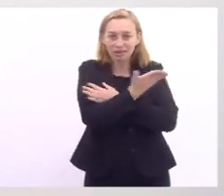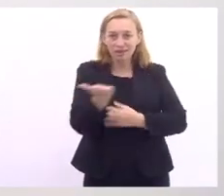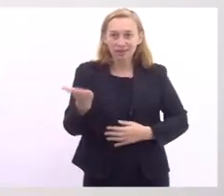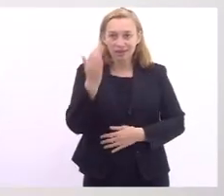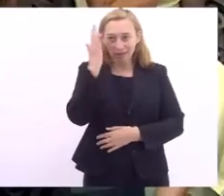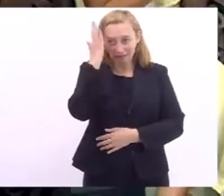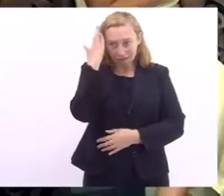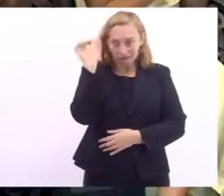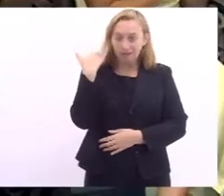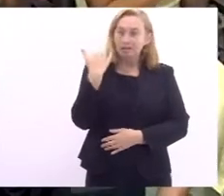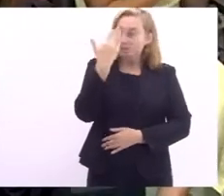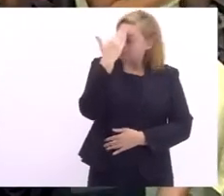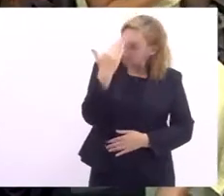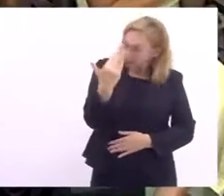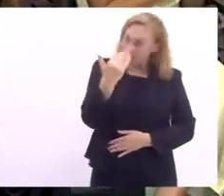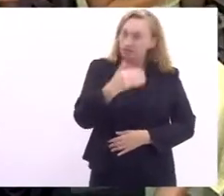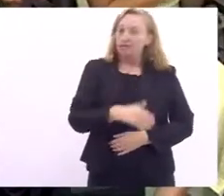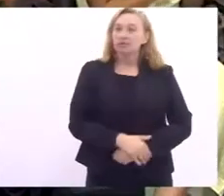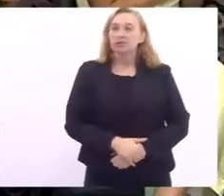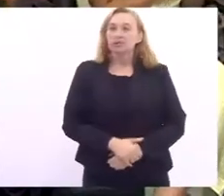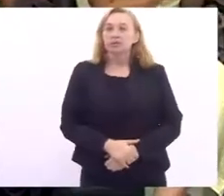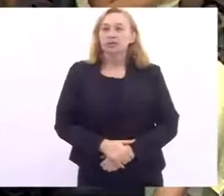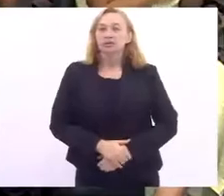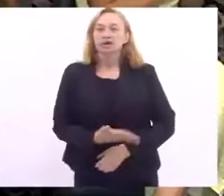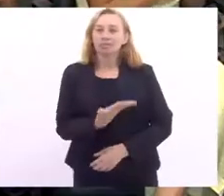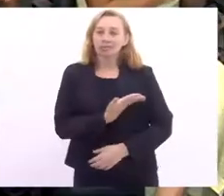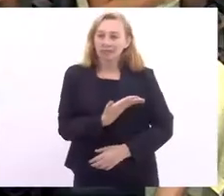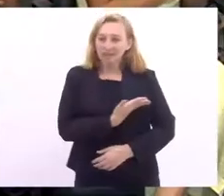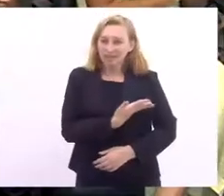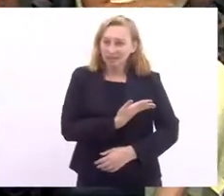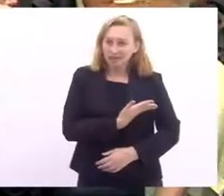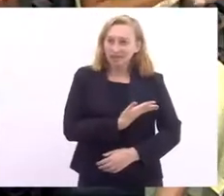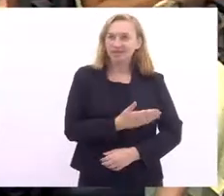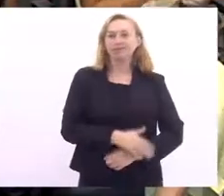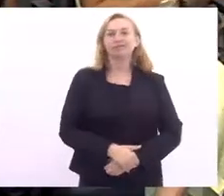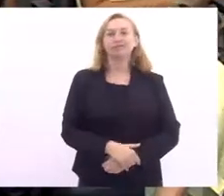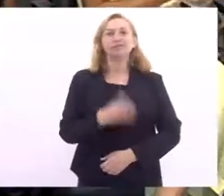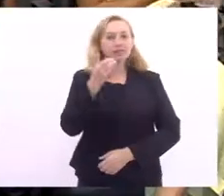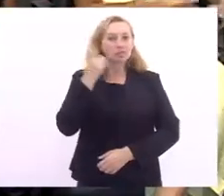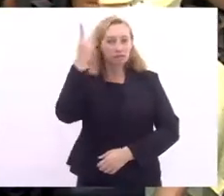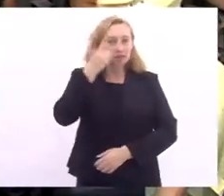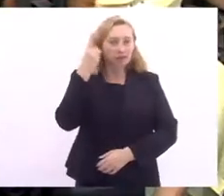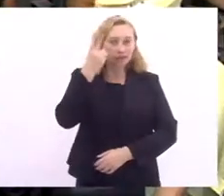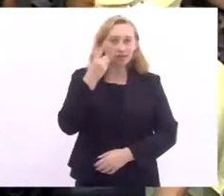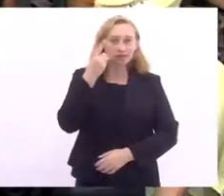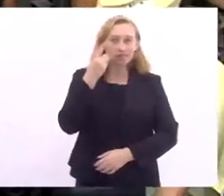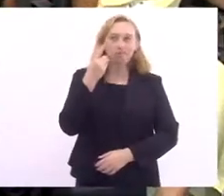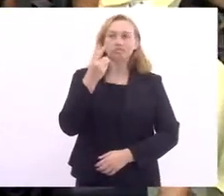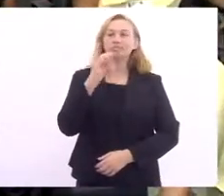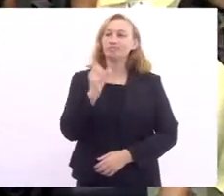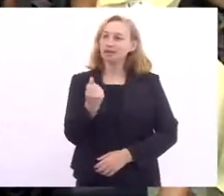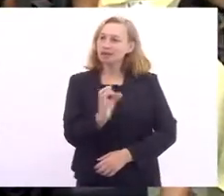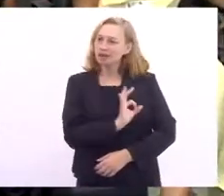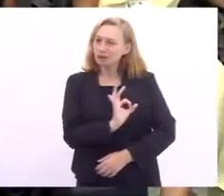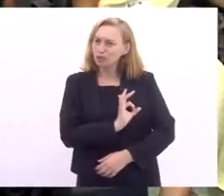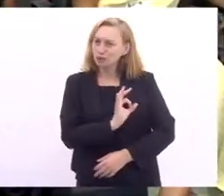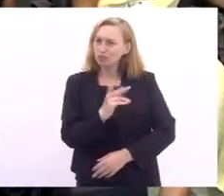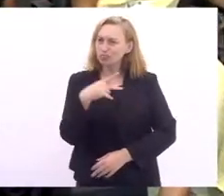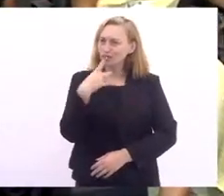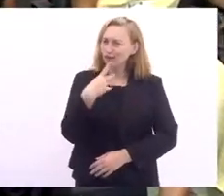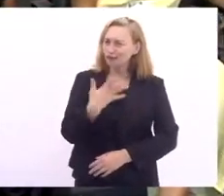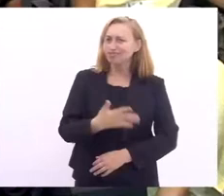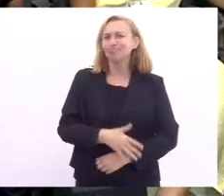todos e obrigado filha da amiga e Brilhante deputada Martha Rocha por essa